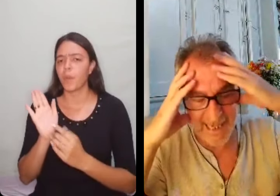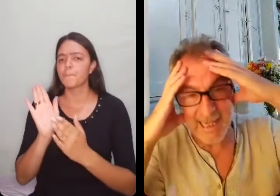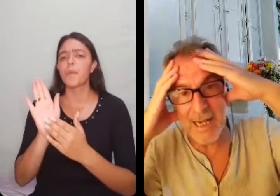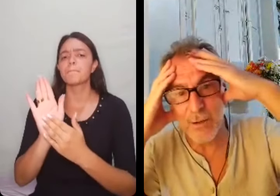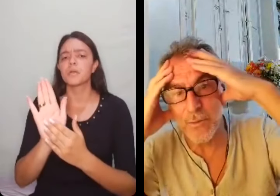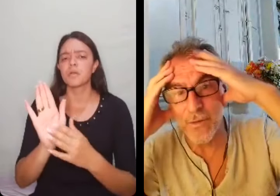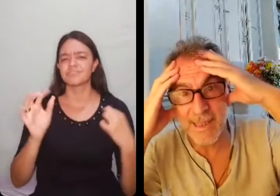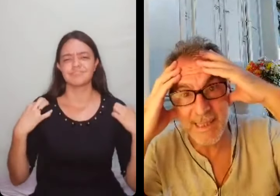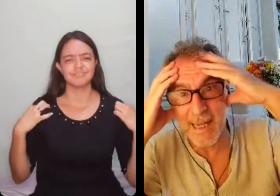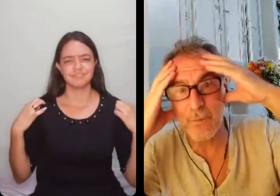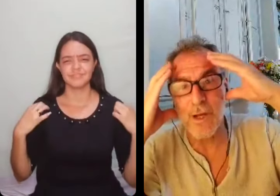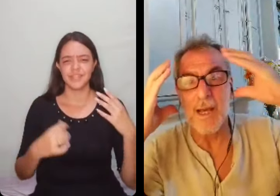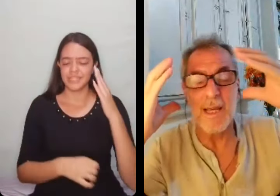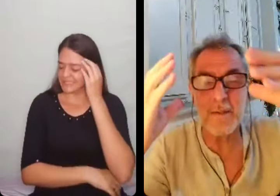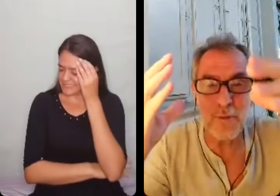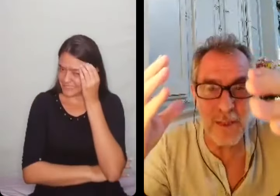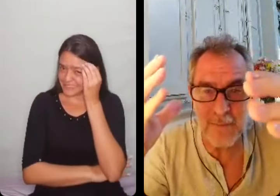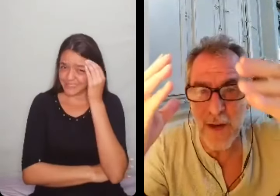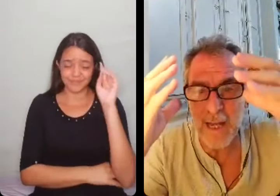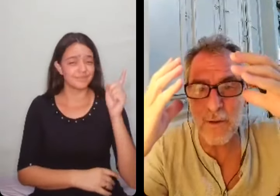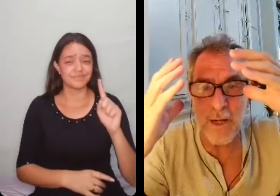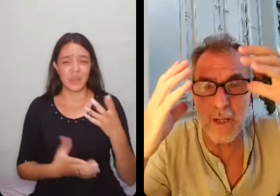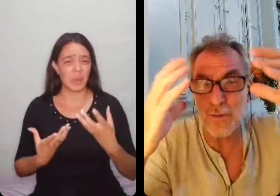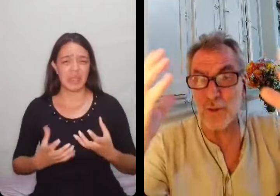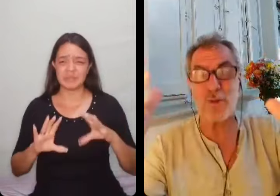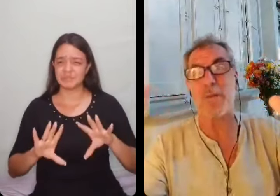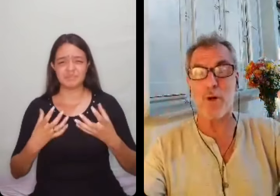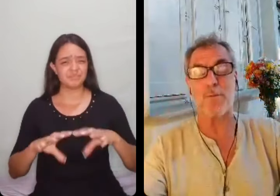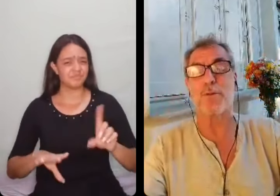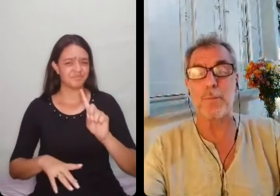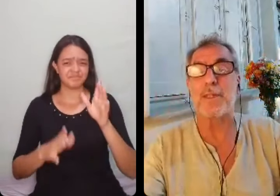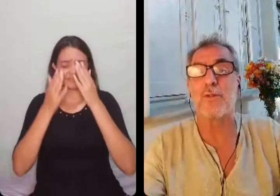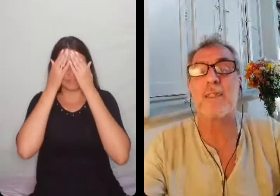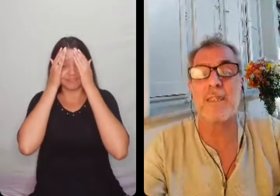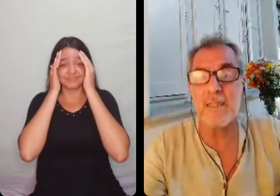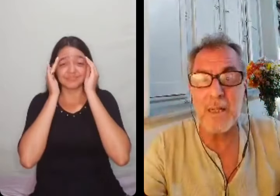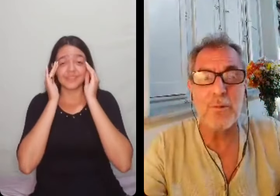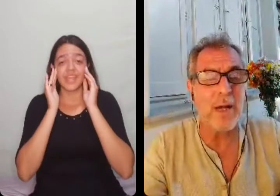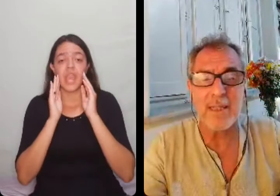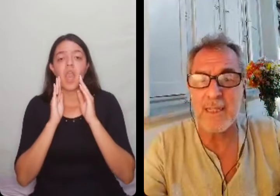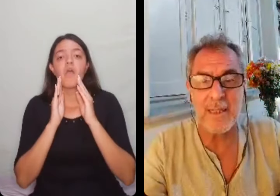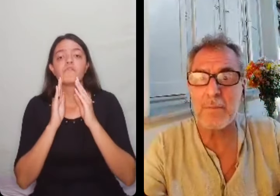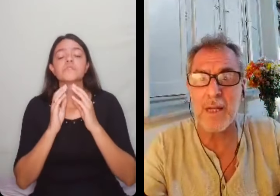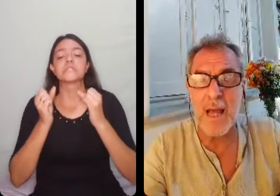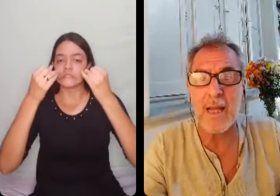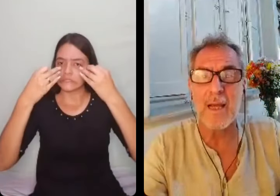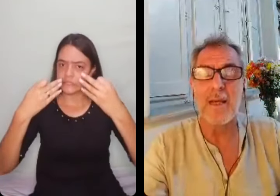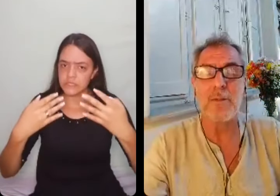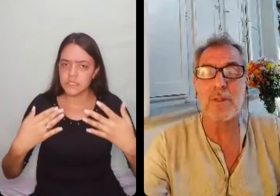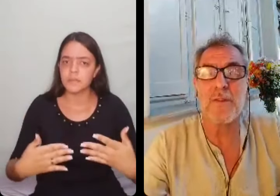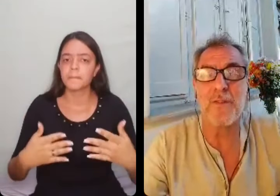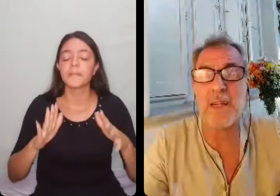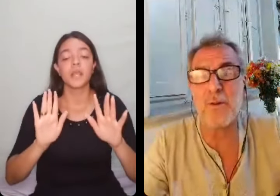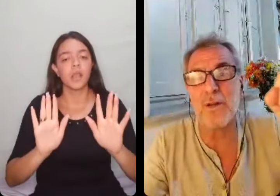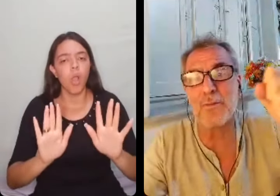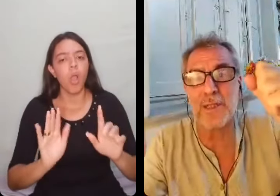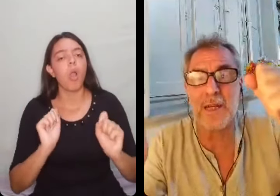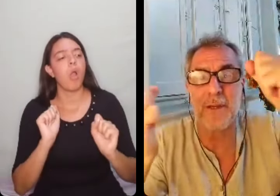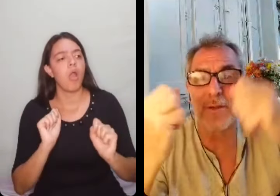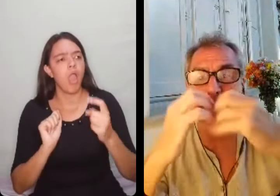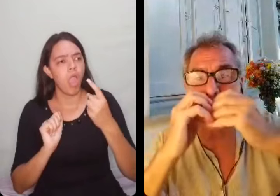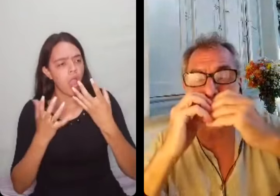que a gente queria. Como fazemos? E você fala com ele com todo temor. Porque é uma pessoa sensível. Um artista também é ele. E você vai falar,